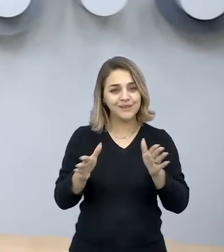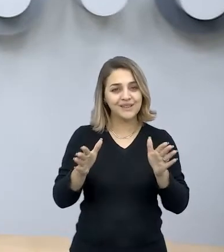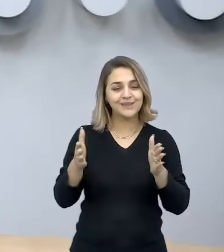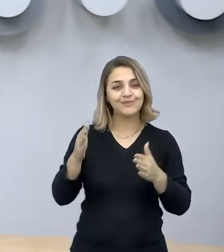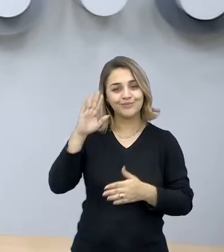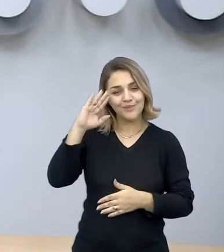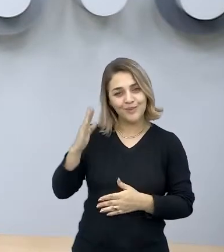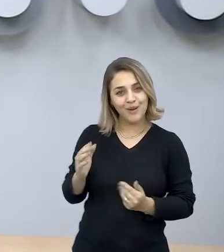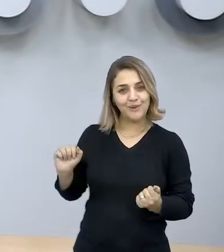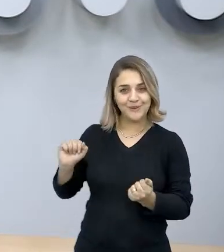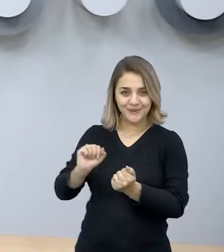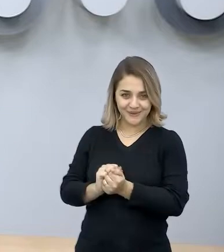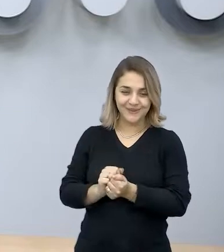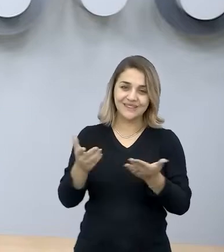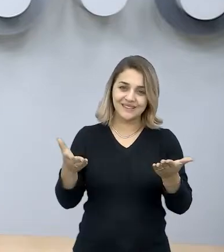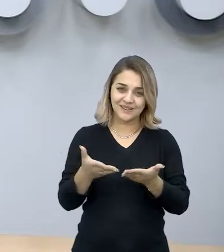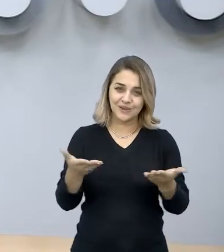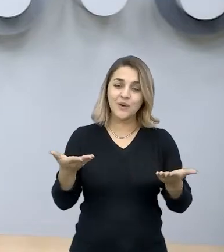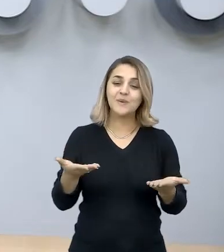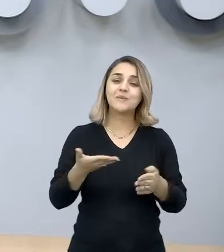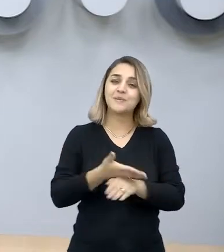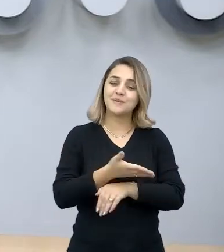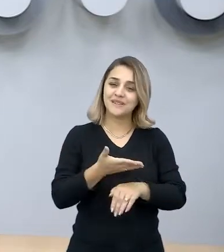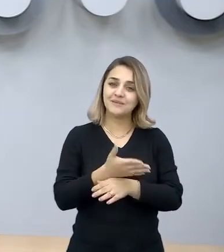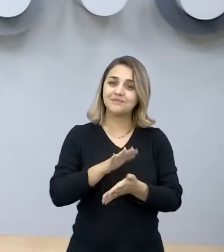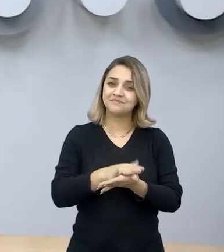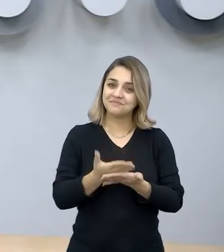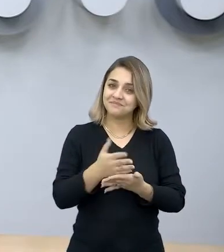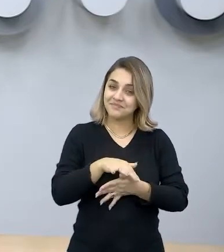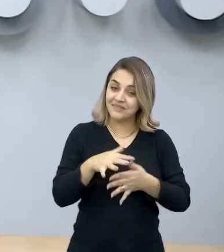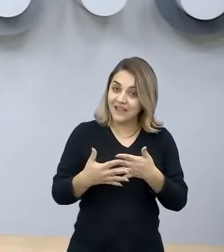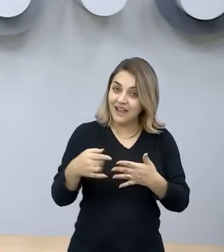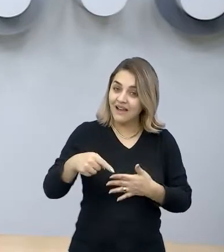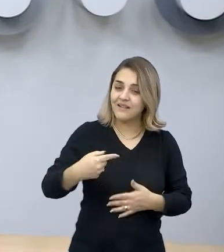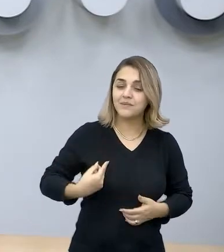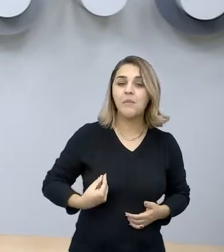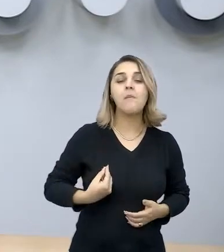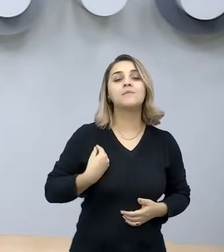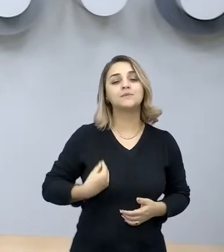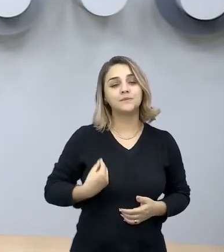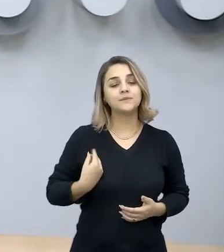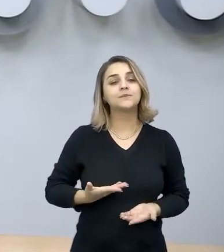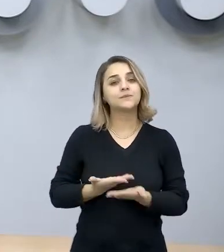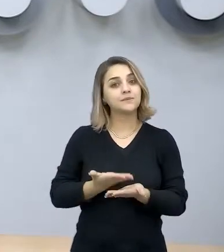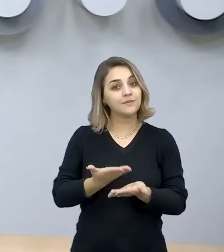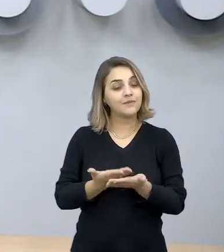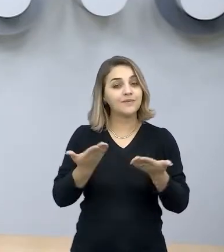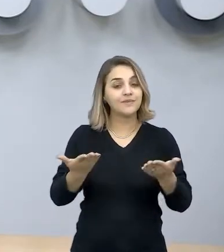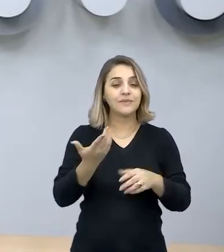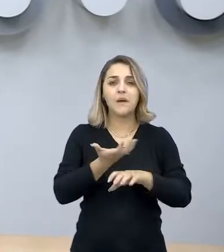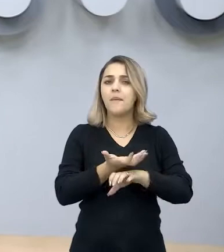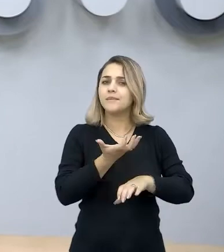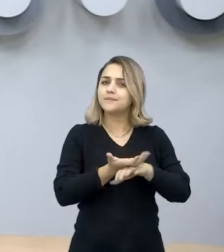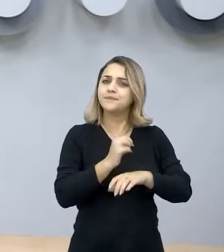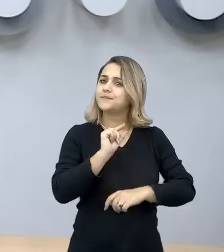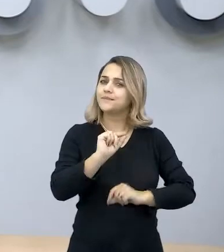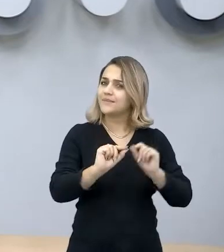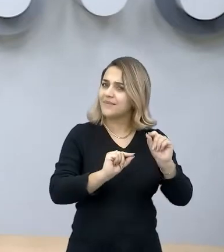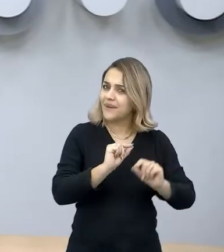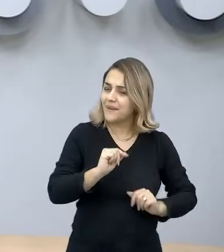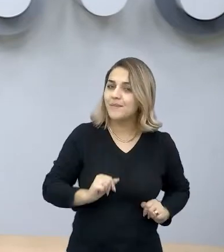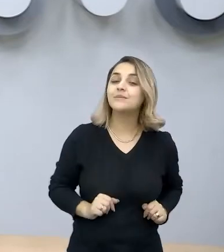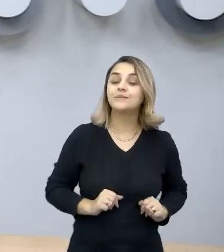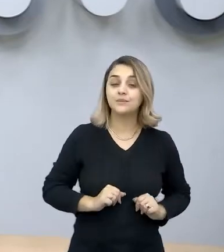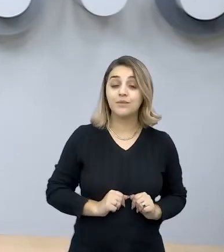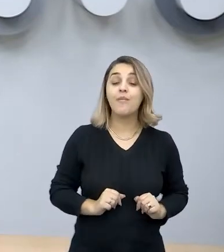com vocês aqui na nossa aula. E o componente que a gente vai trabalhar hoje, como vocês já sabem, é